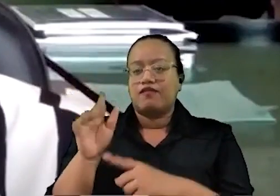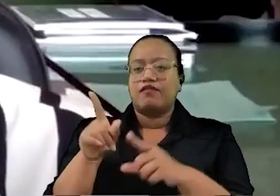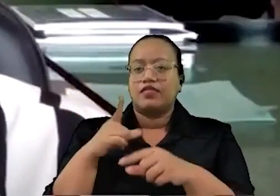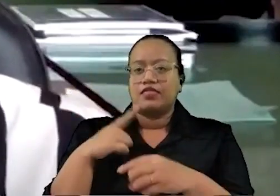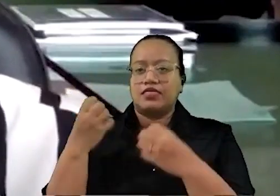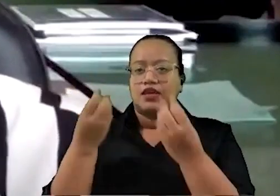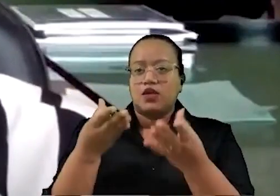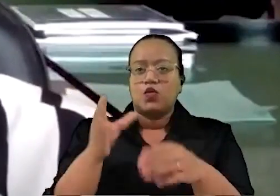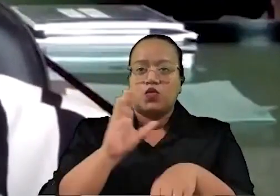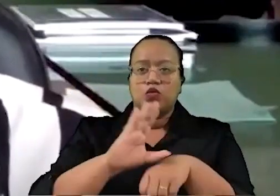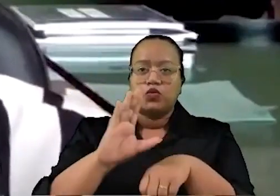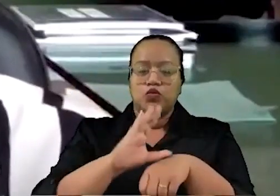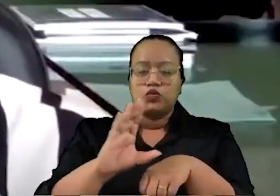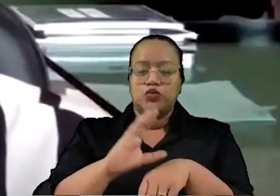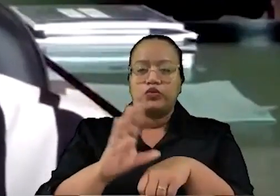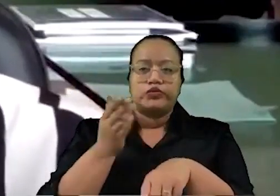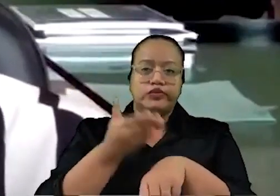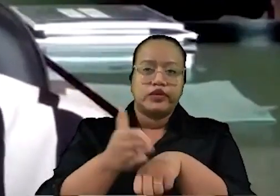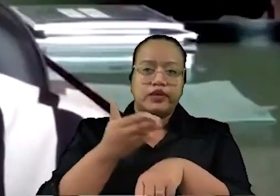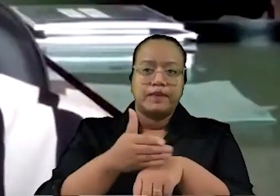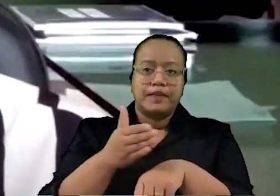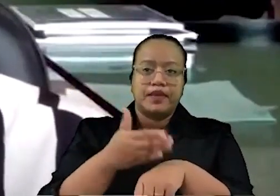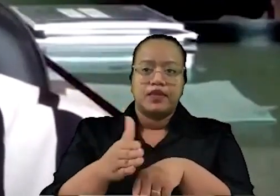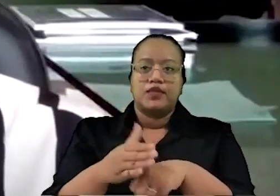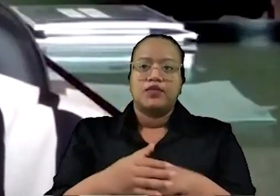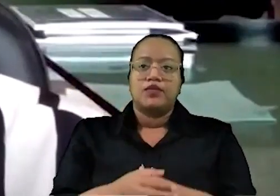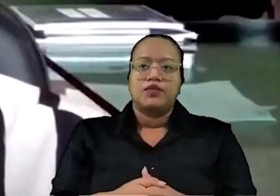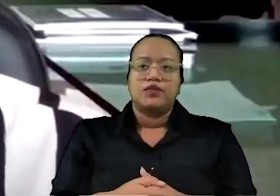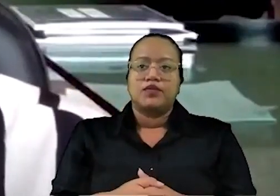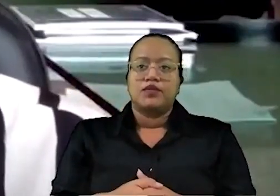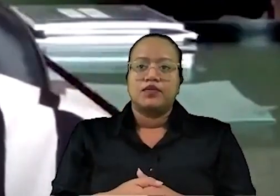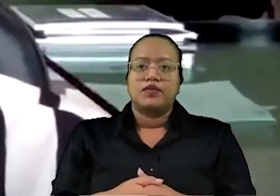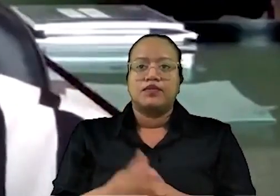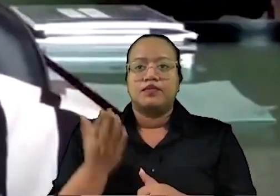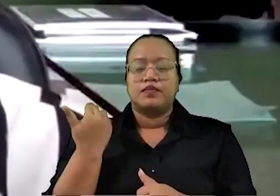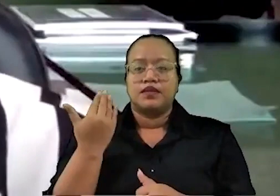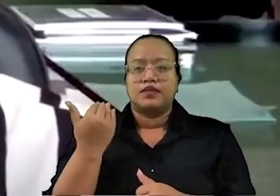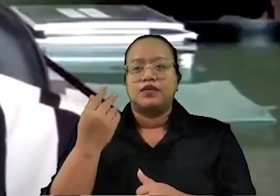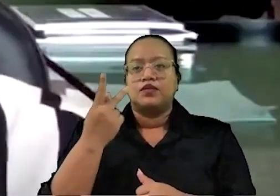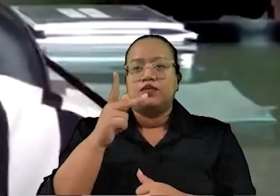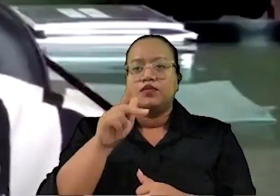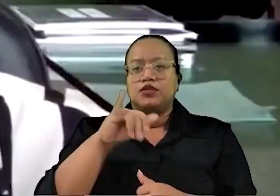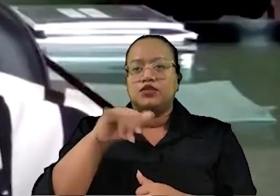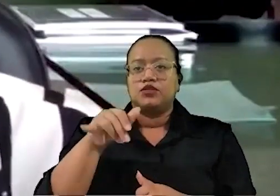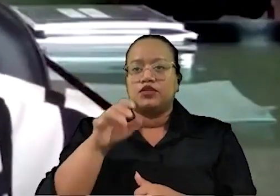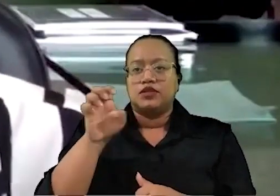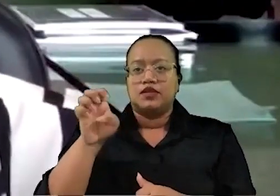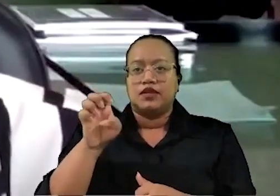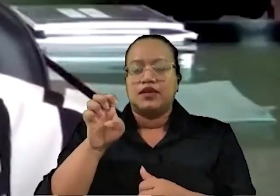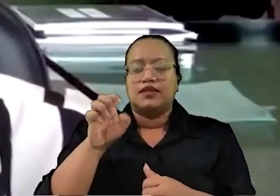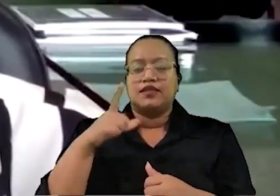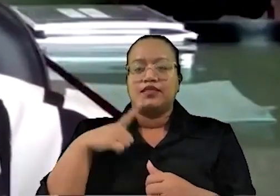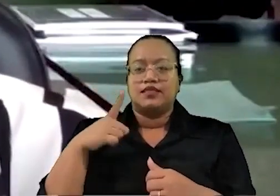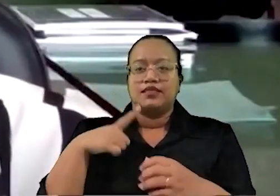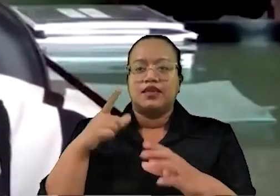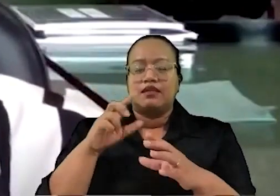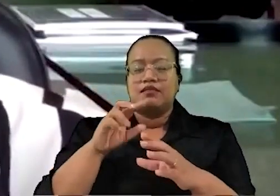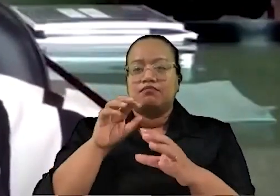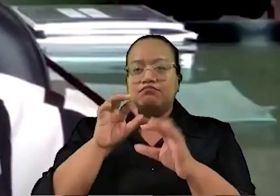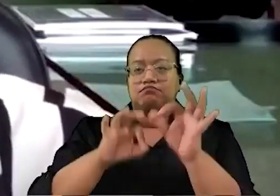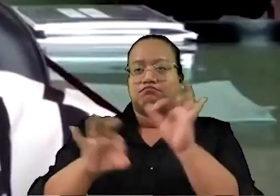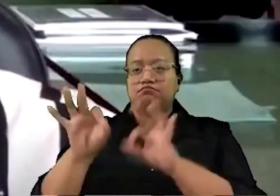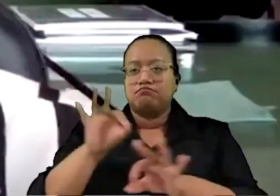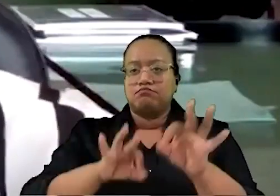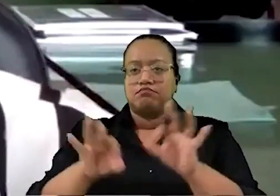fez a instalação do PJE 2X nos juizados e nas turmas recursais, mas há funcionalidade que